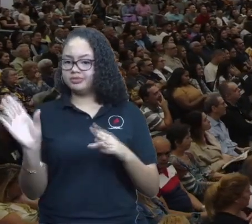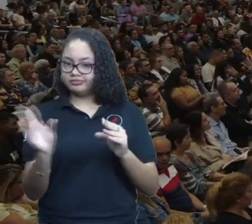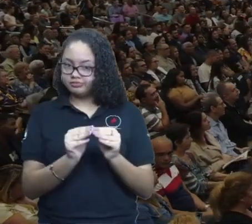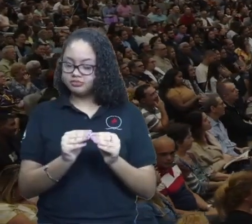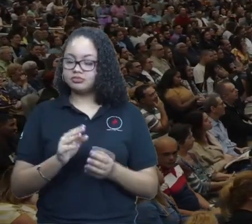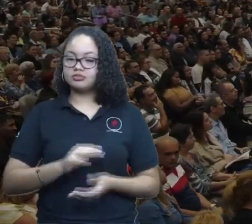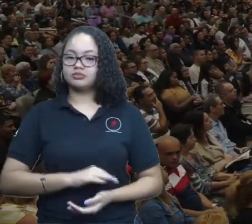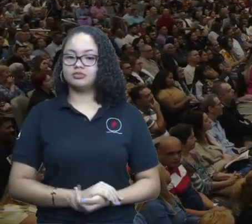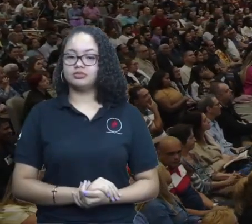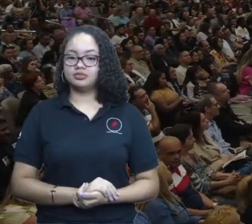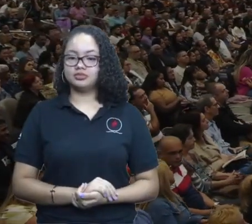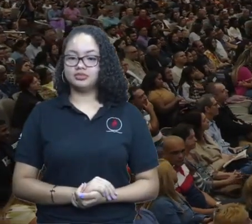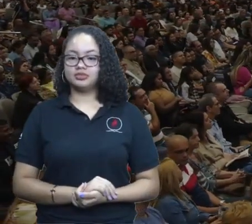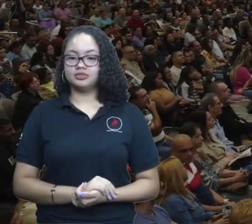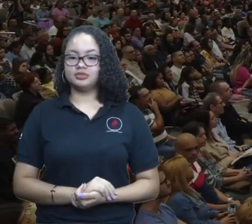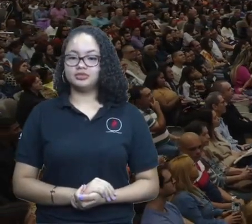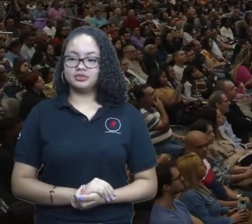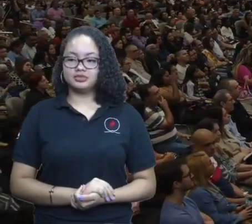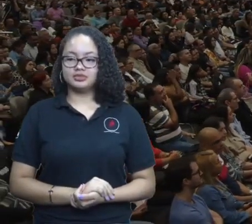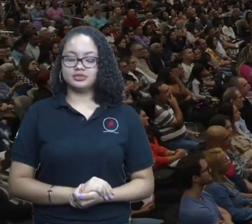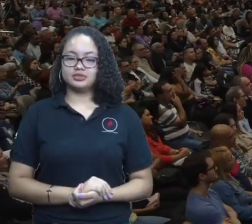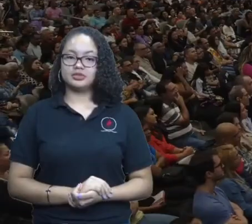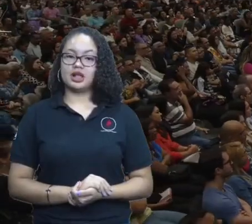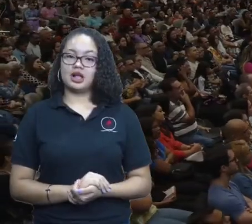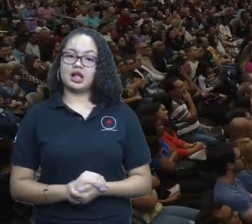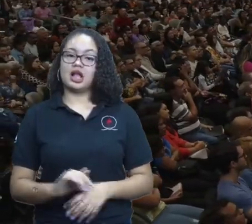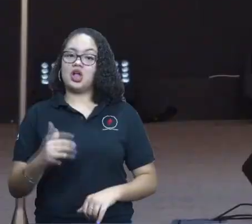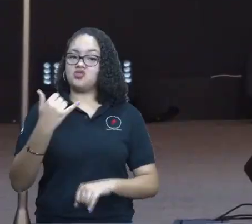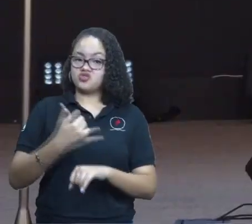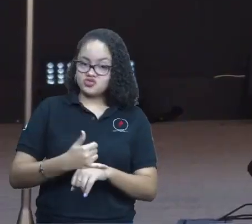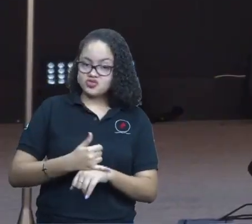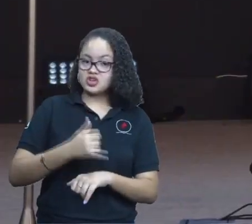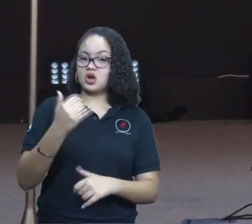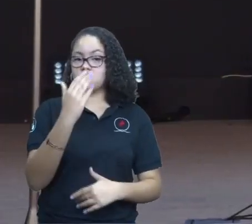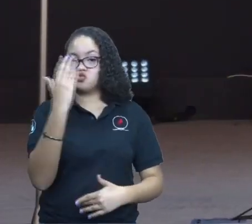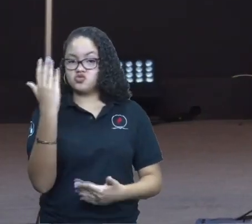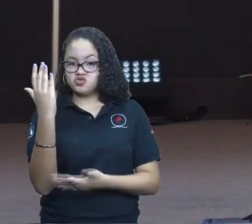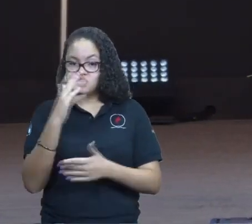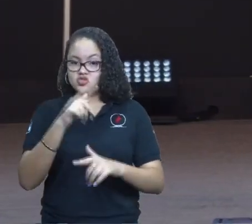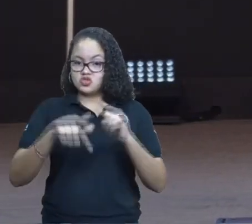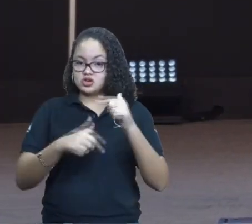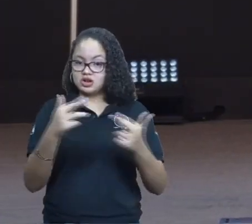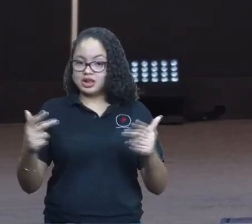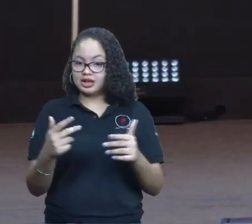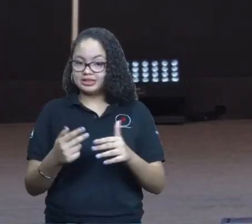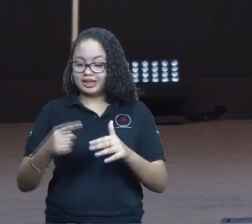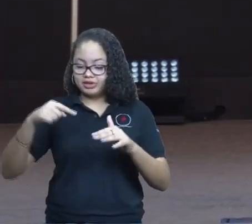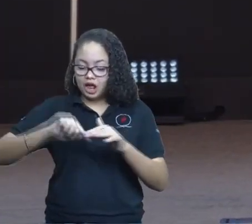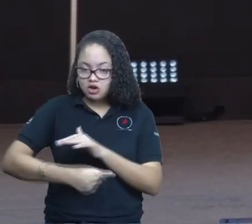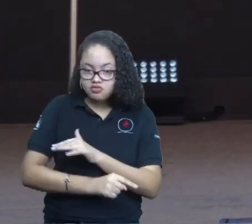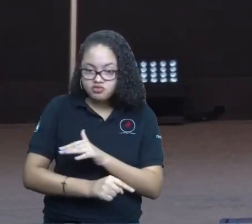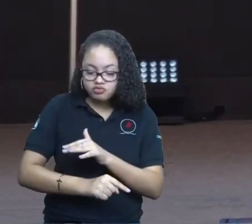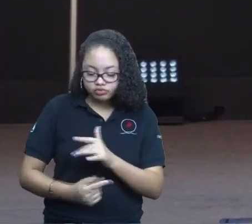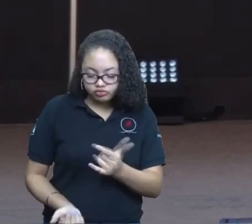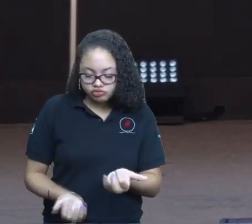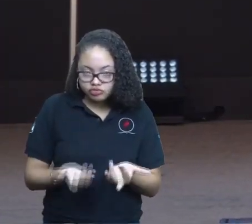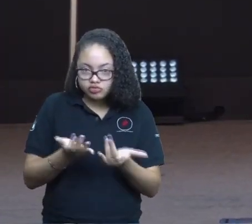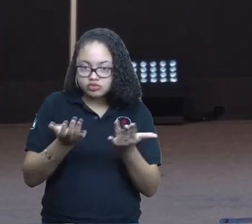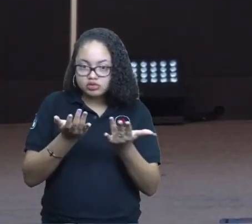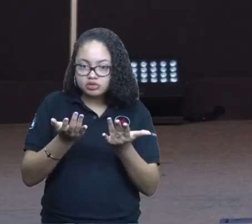olha para cá o ferro do Machado que tava lá no fundo da água subir para superfície